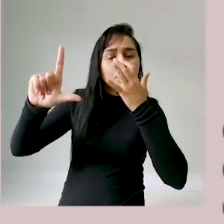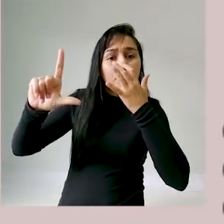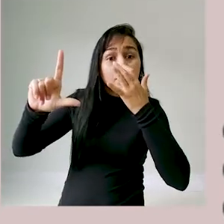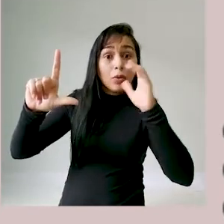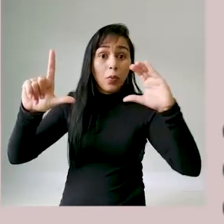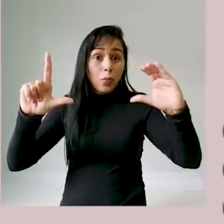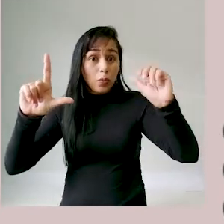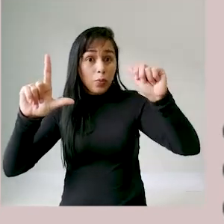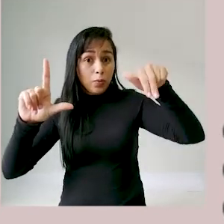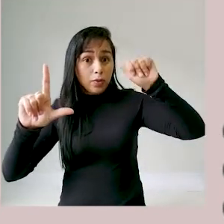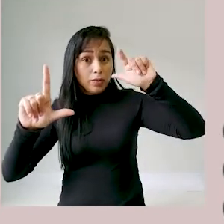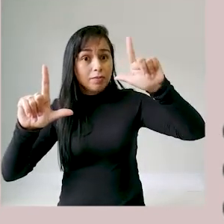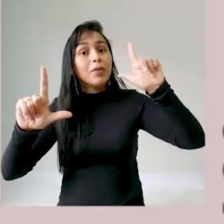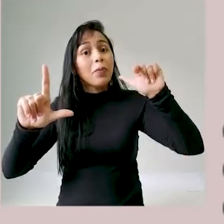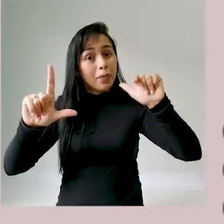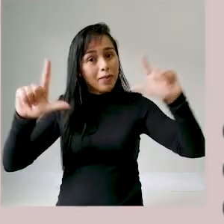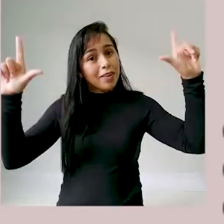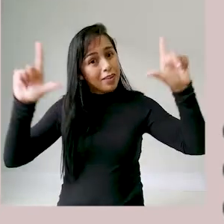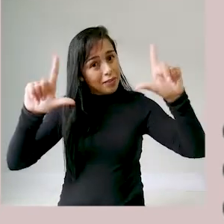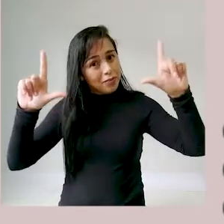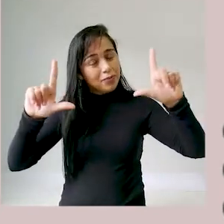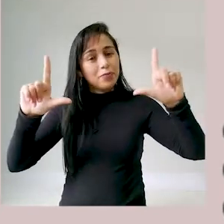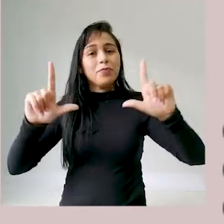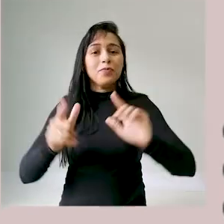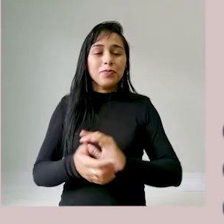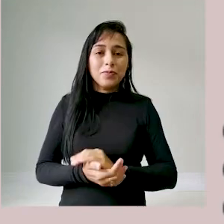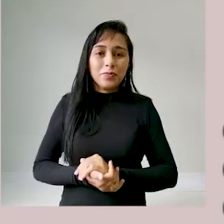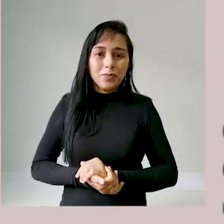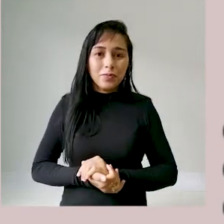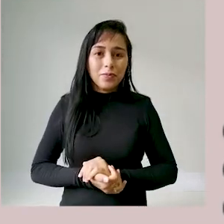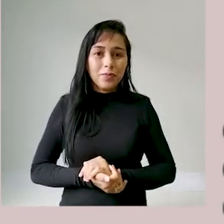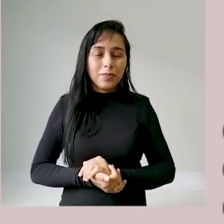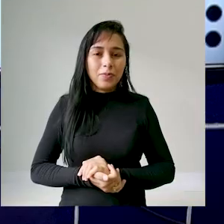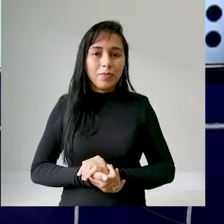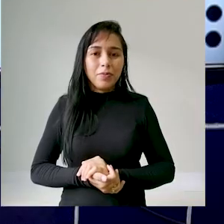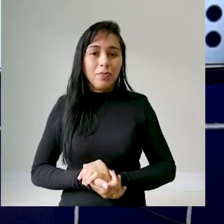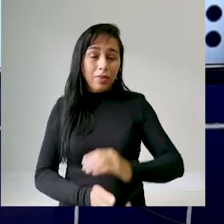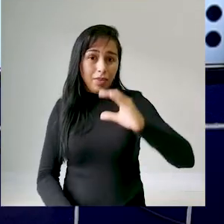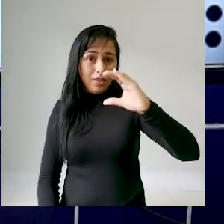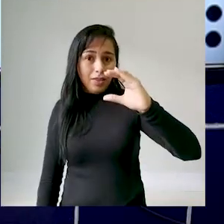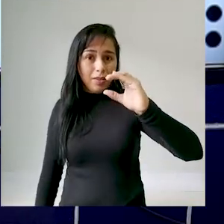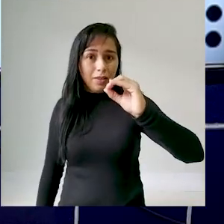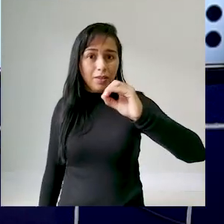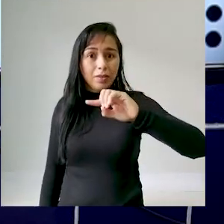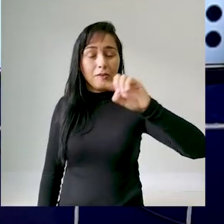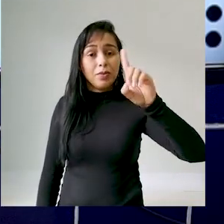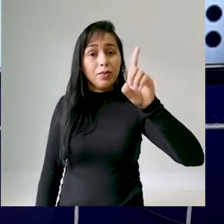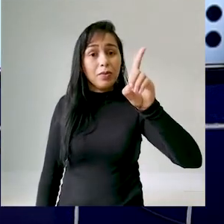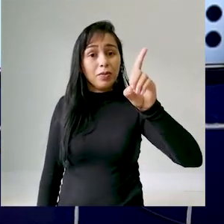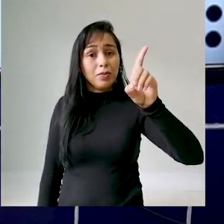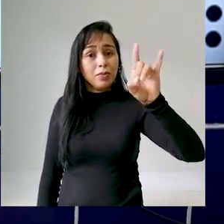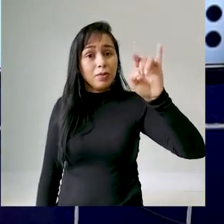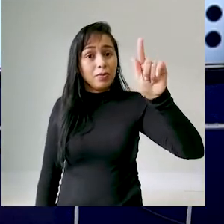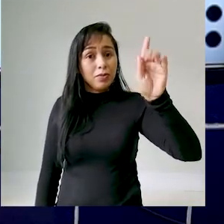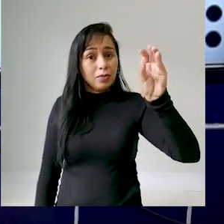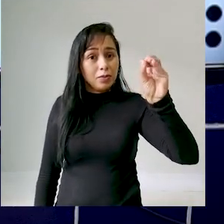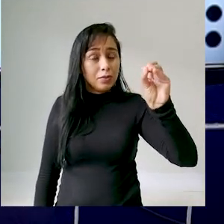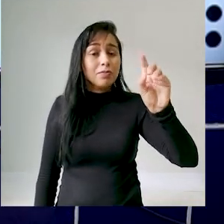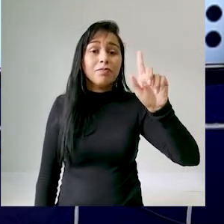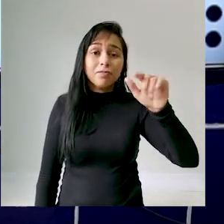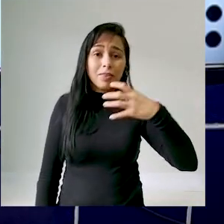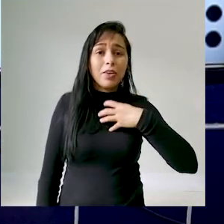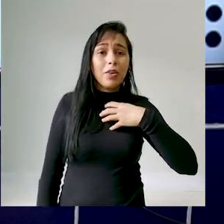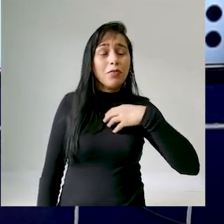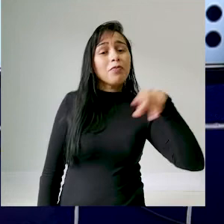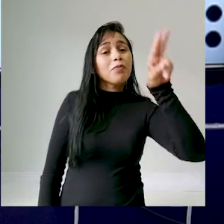o canal nesse nosso processo comunicativo é a TV de vocês. O código é o conjunto de sinais organizados de